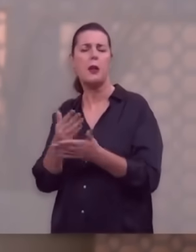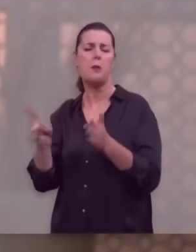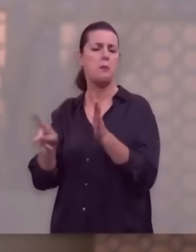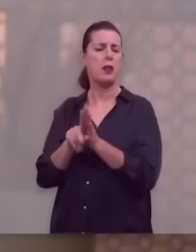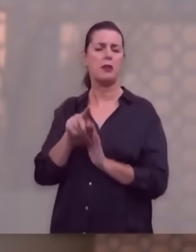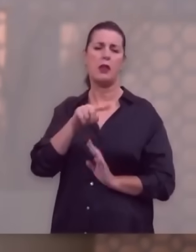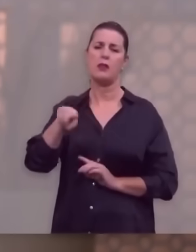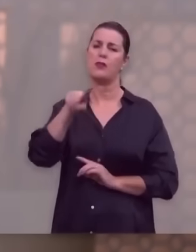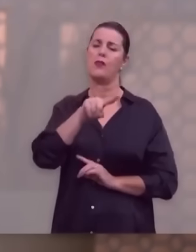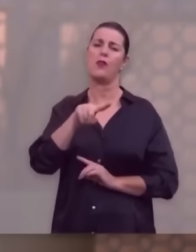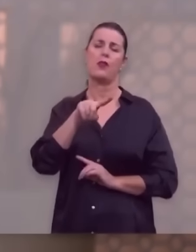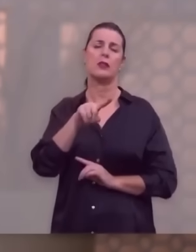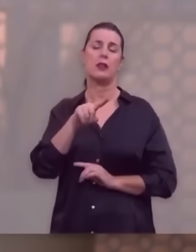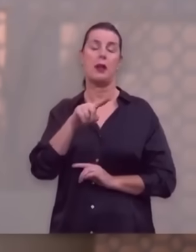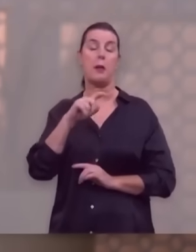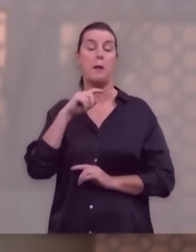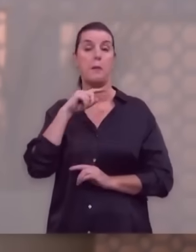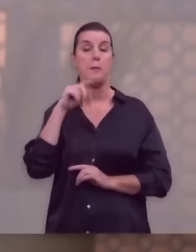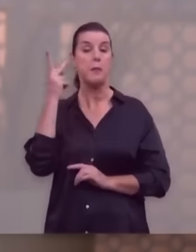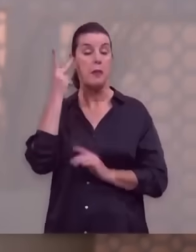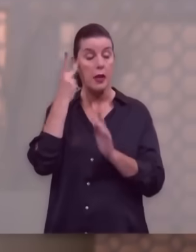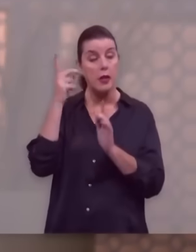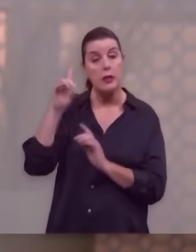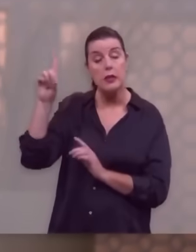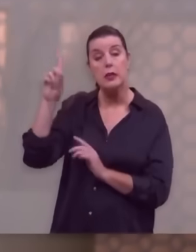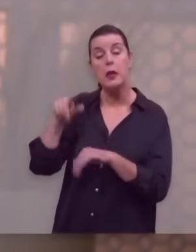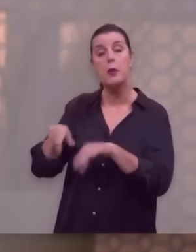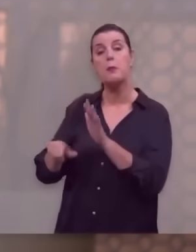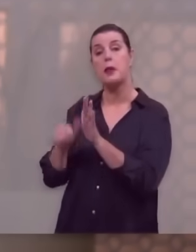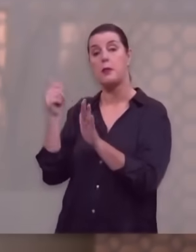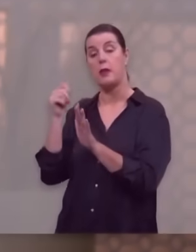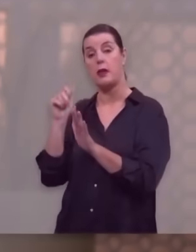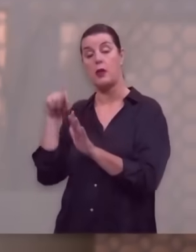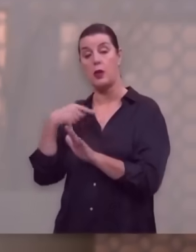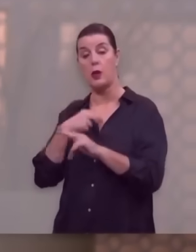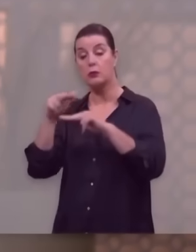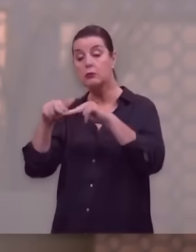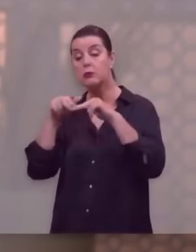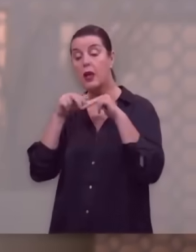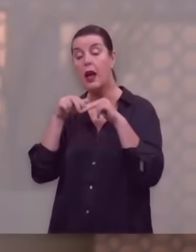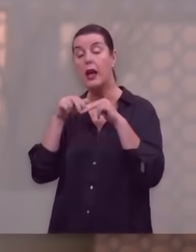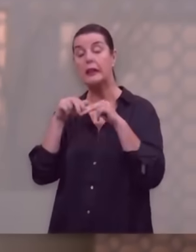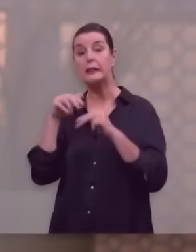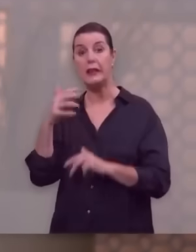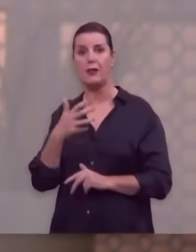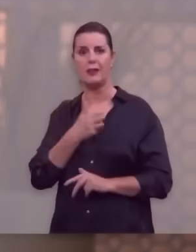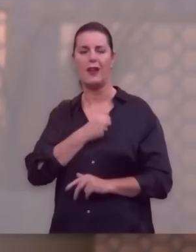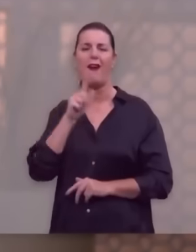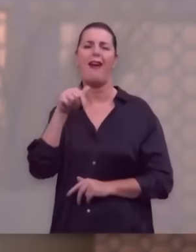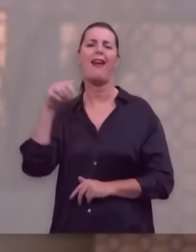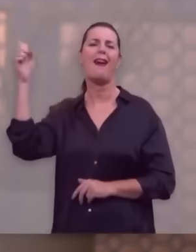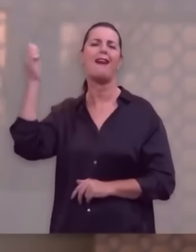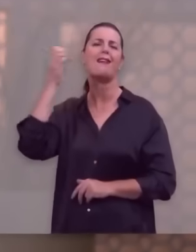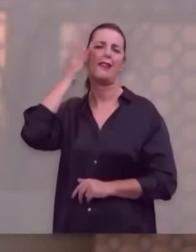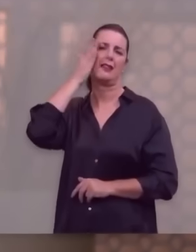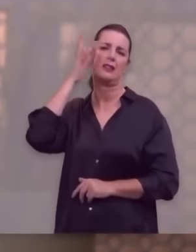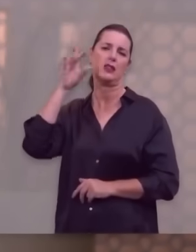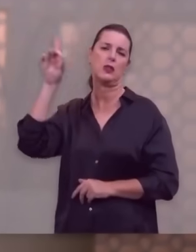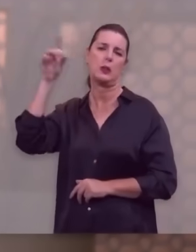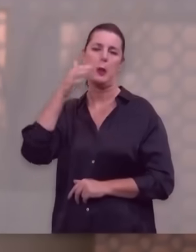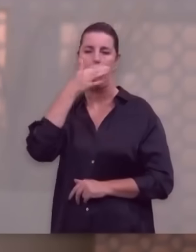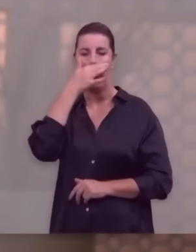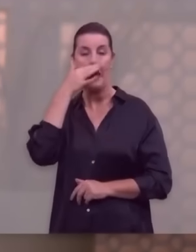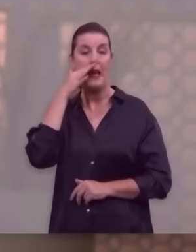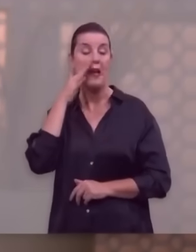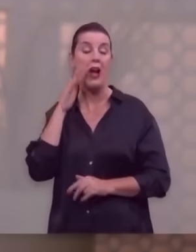obras para que ninguém se glorie a causa da nossa salvação é a graça de Deus